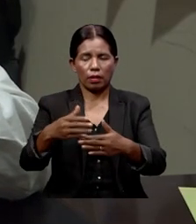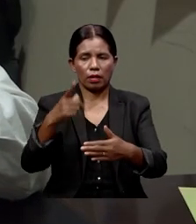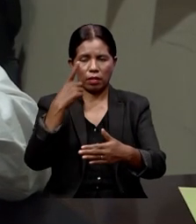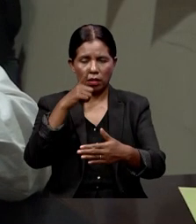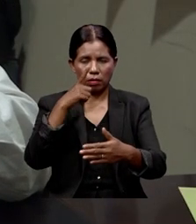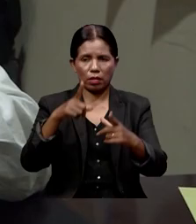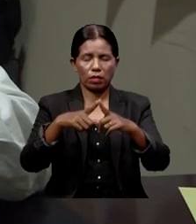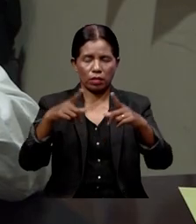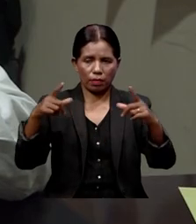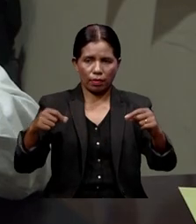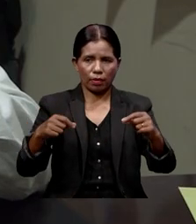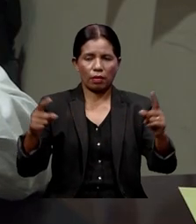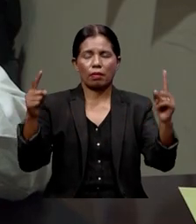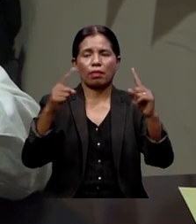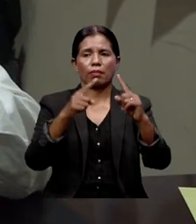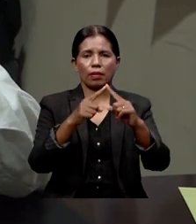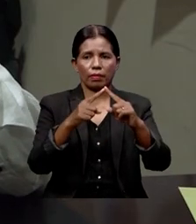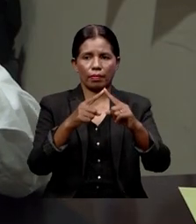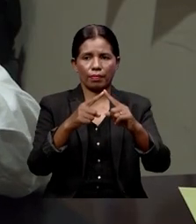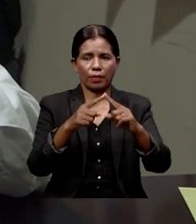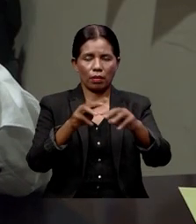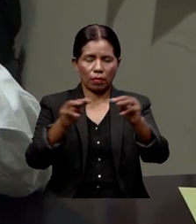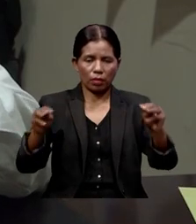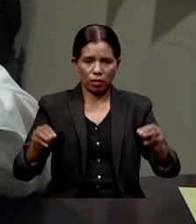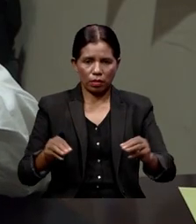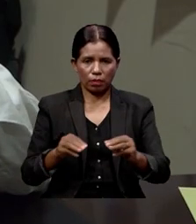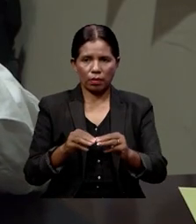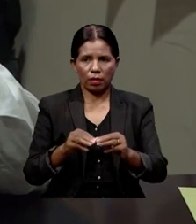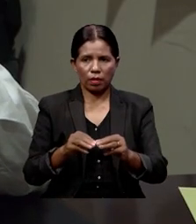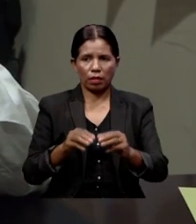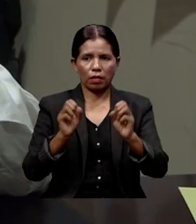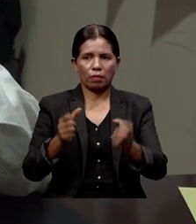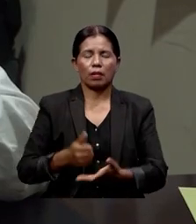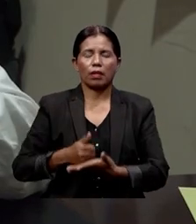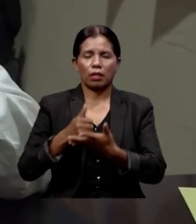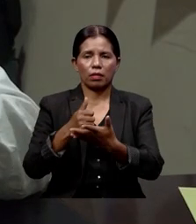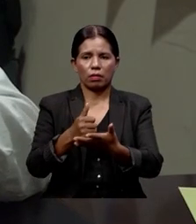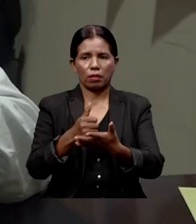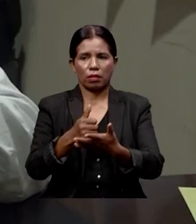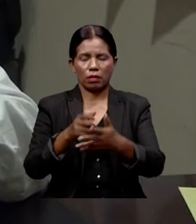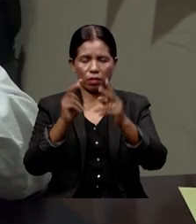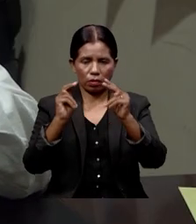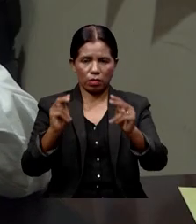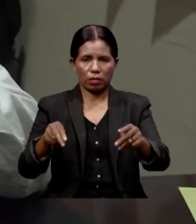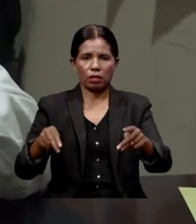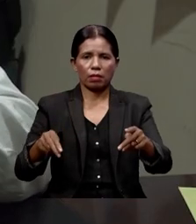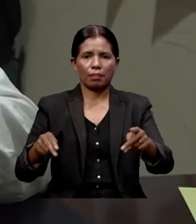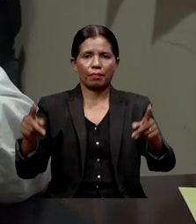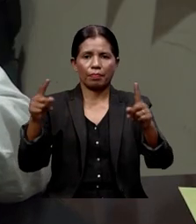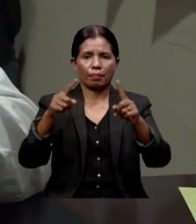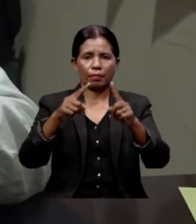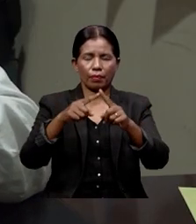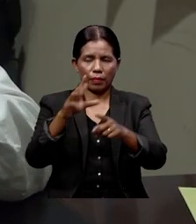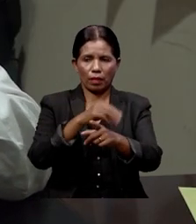Japão, vai a cada município, onde ele facilita a necessidade,